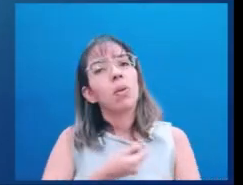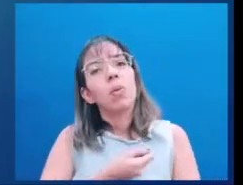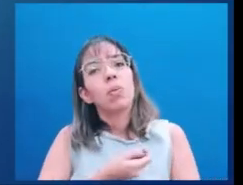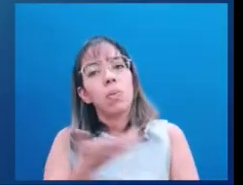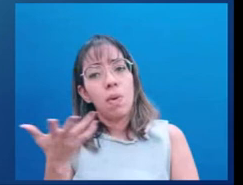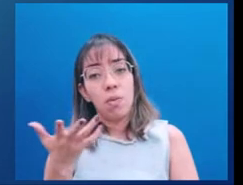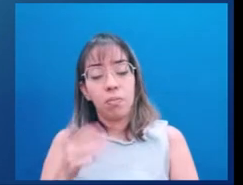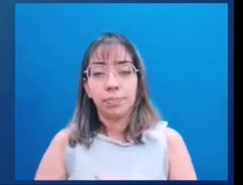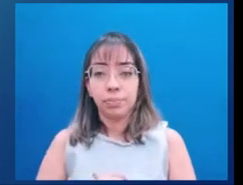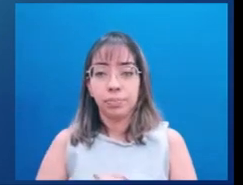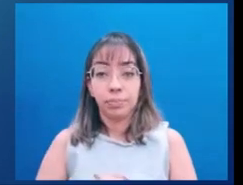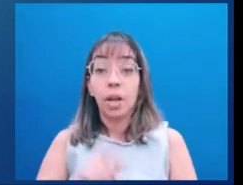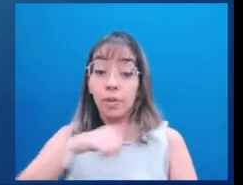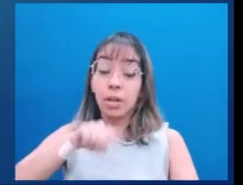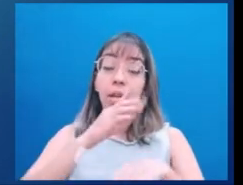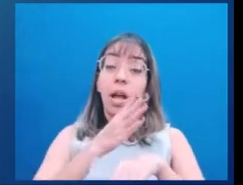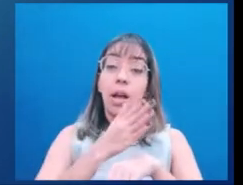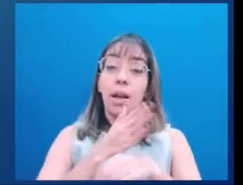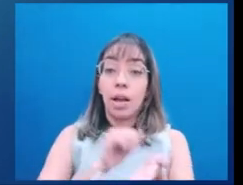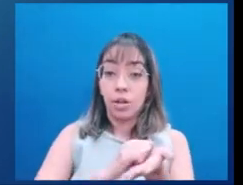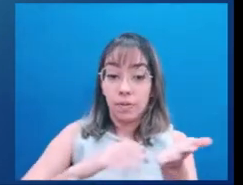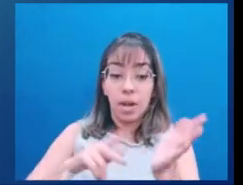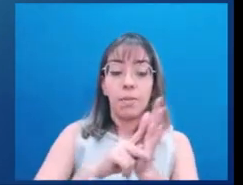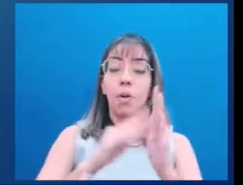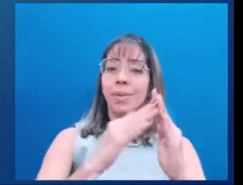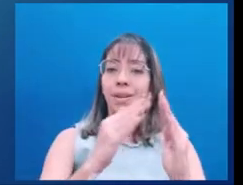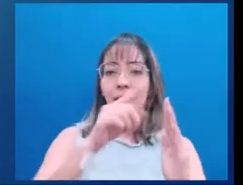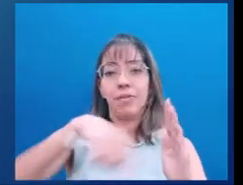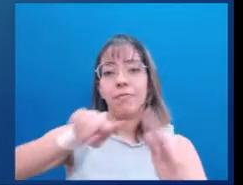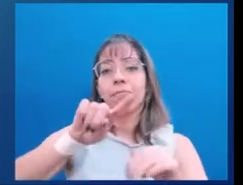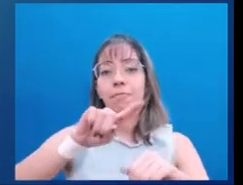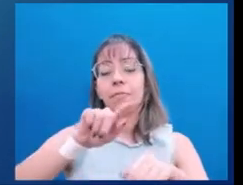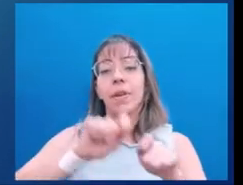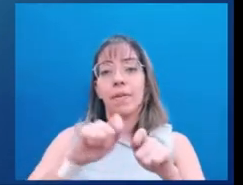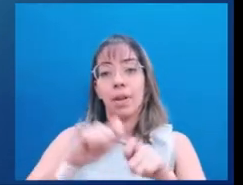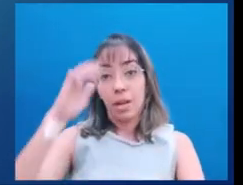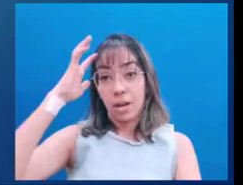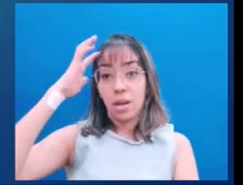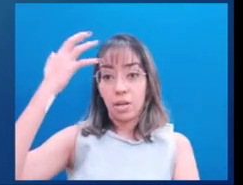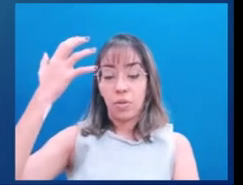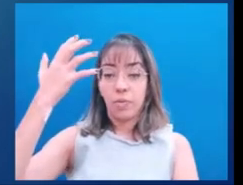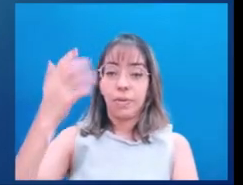tá? Então, é uma atividade que eu sugiro aí para vocês fazerem, tá ok, gente?